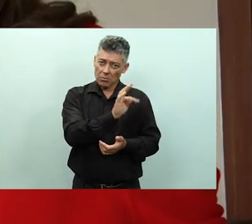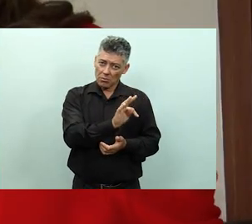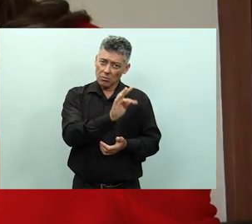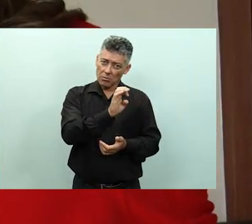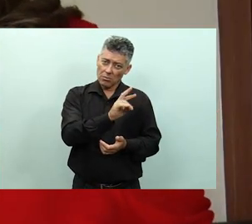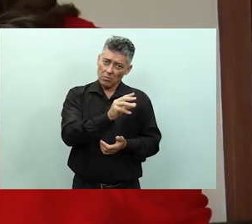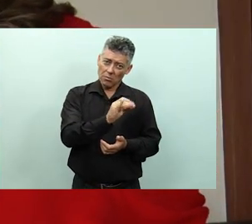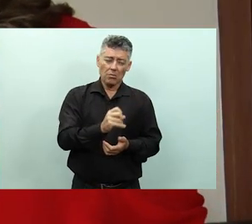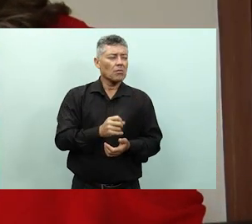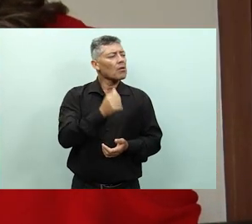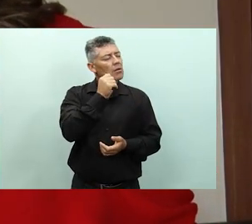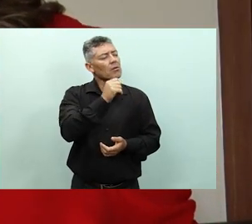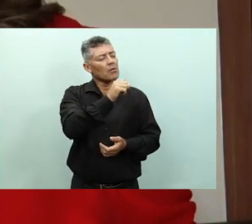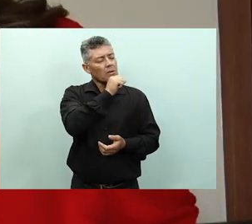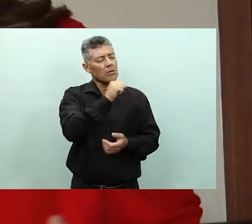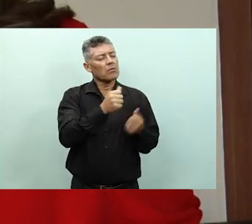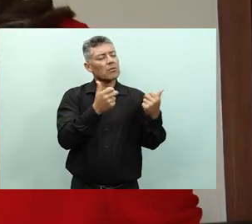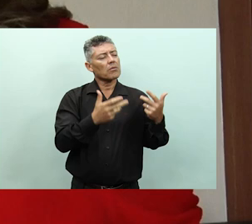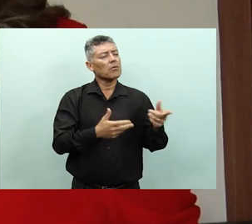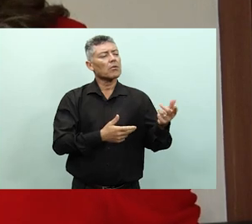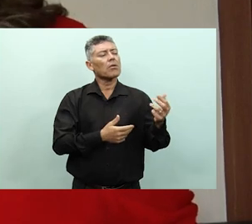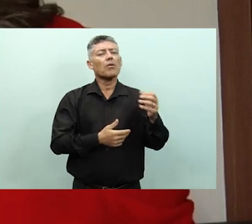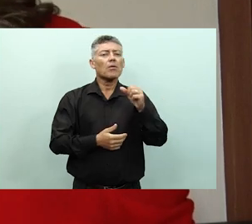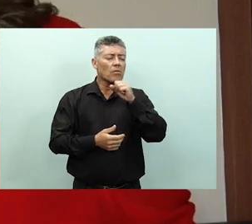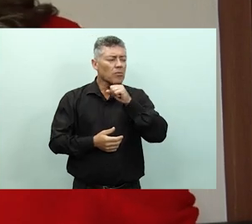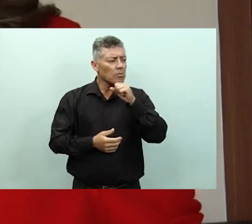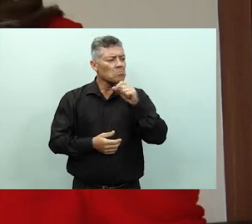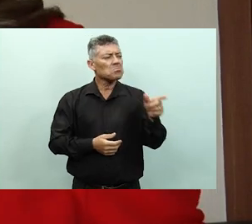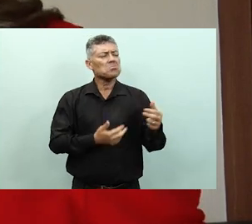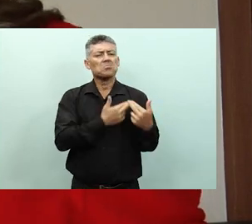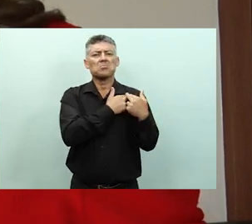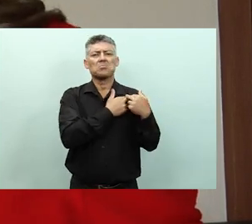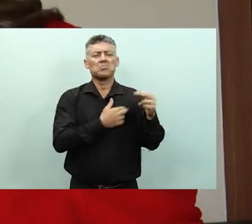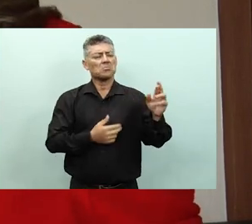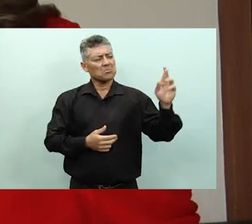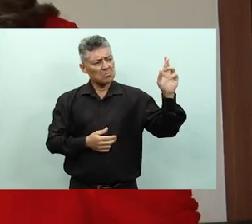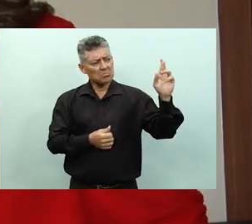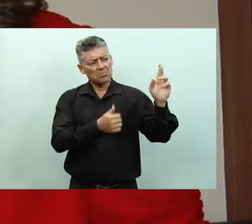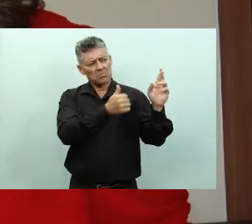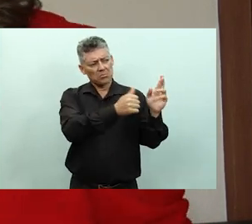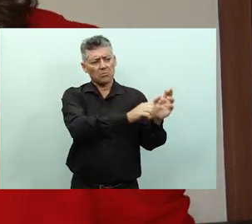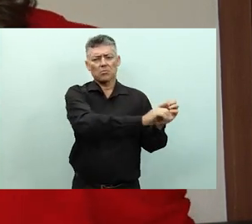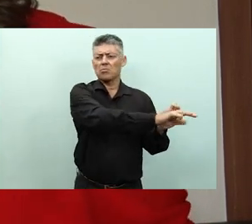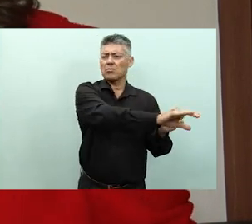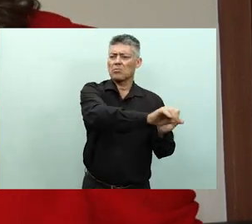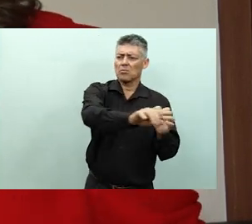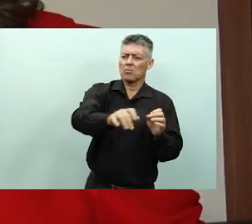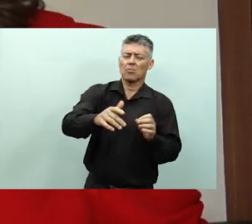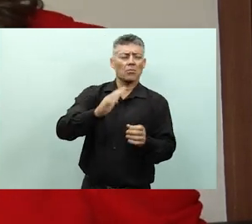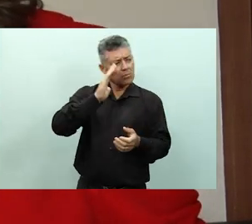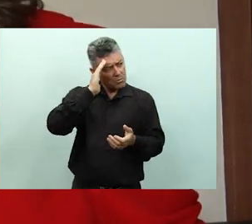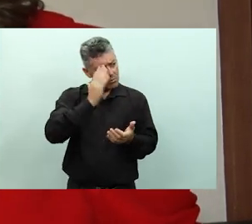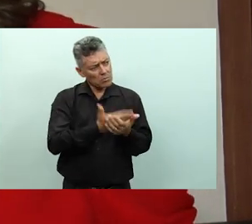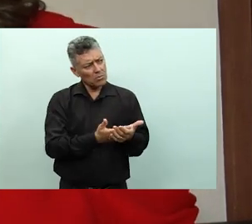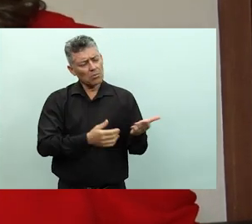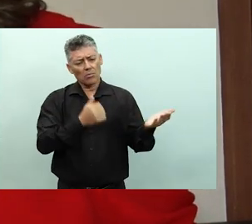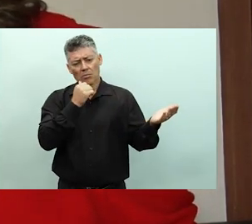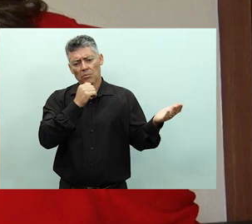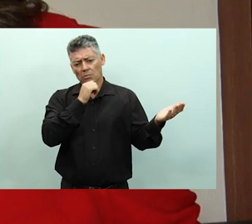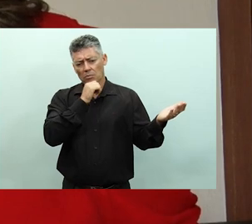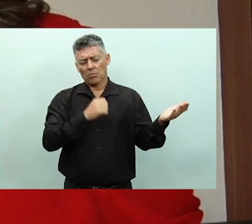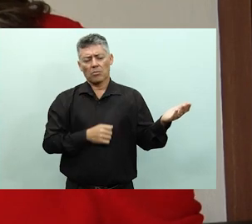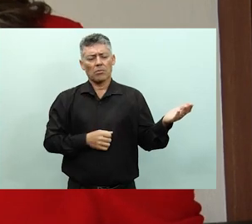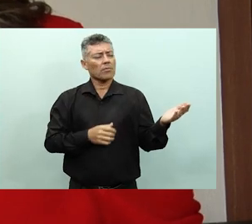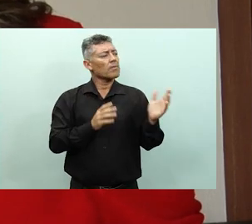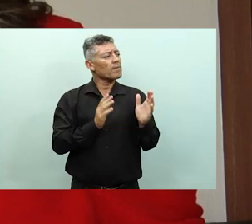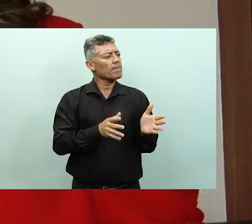mais velha, ela tinha uma responsabilidade muito grande em relação aos irmãos. E vovó confiava muito em mamãe, né? Mamãe era aquela